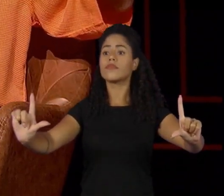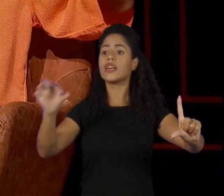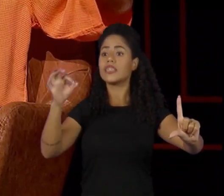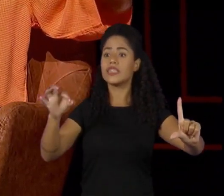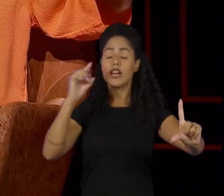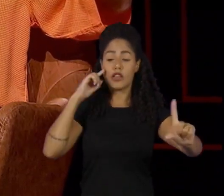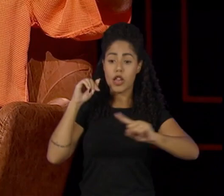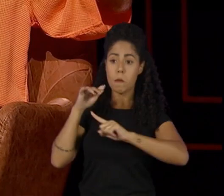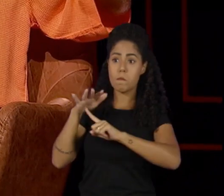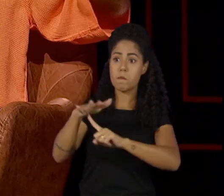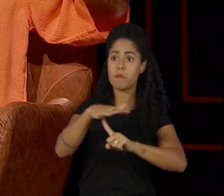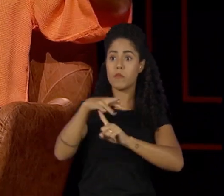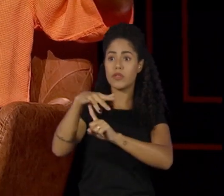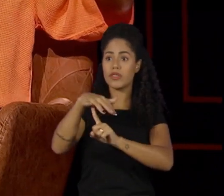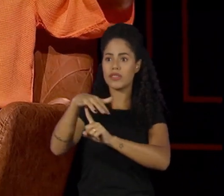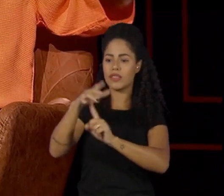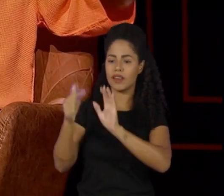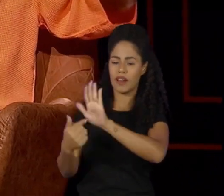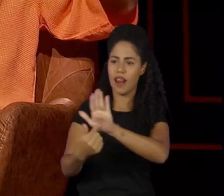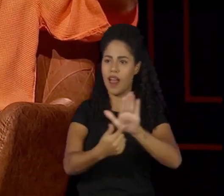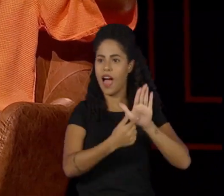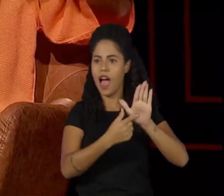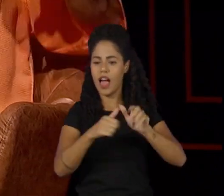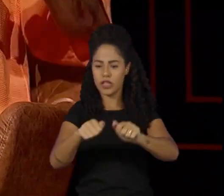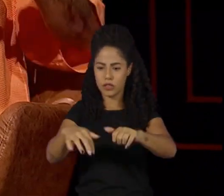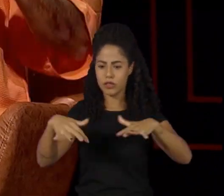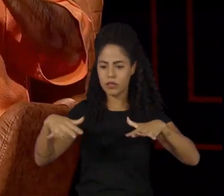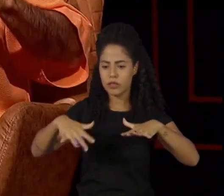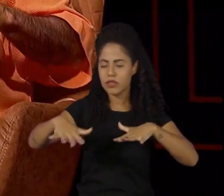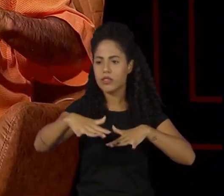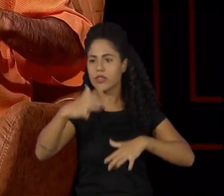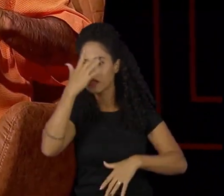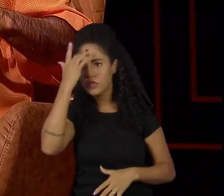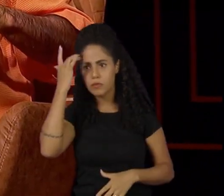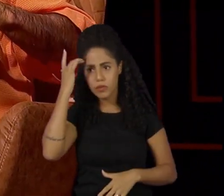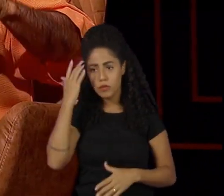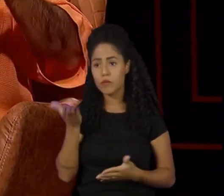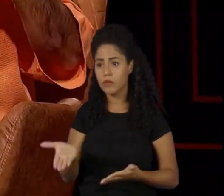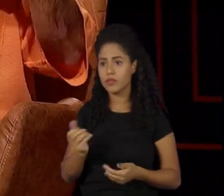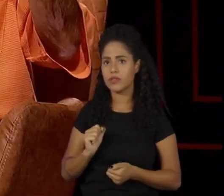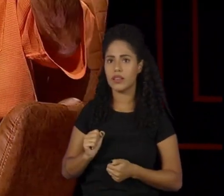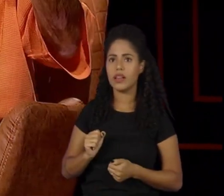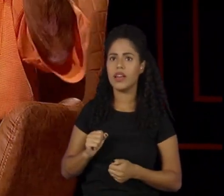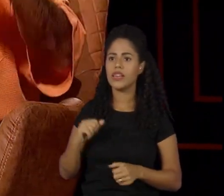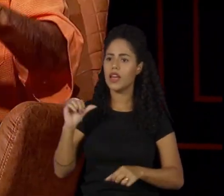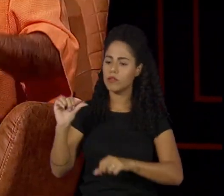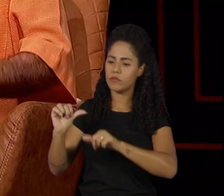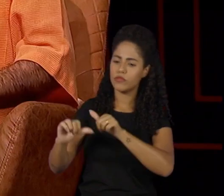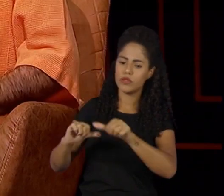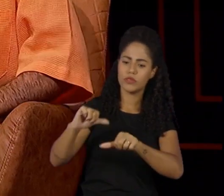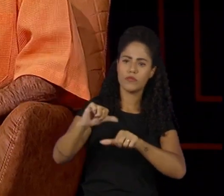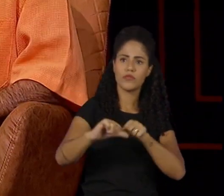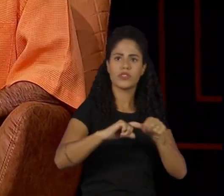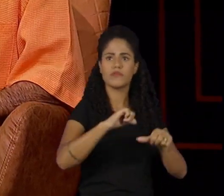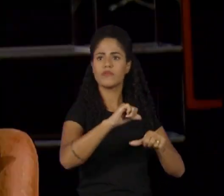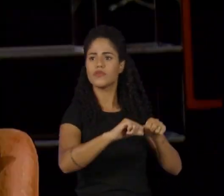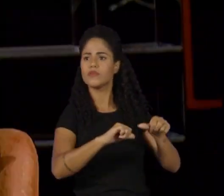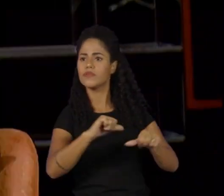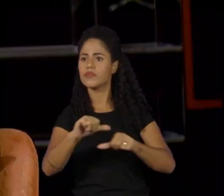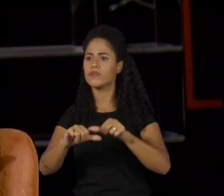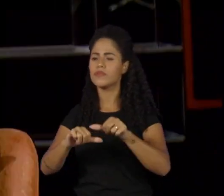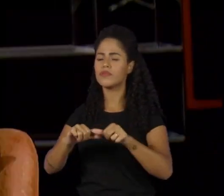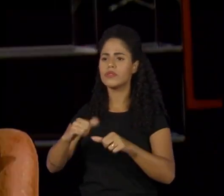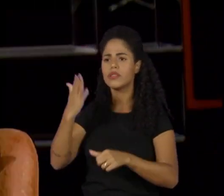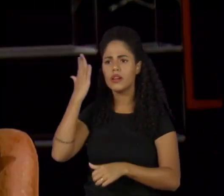praça toda, né? Com o público aqui, não sei o quê. E o Carvana vai mudando a interpretação, cara,